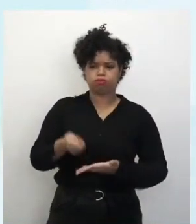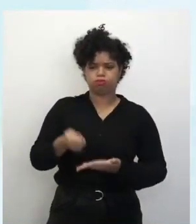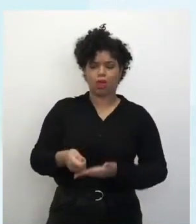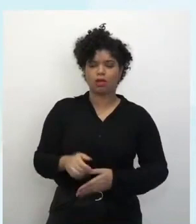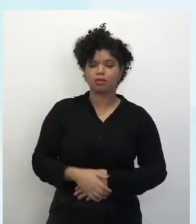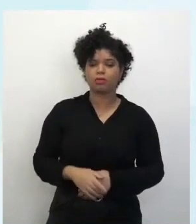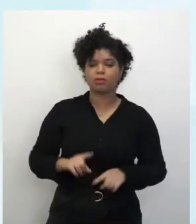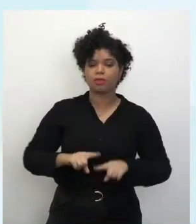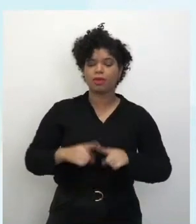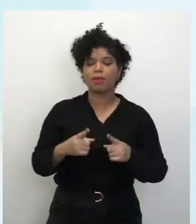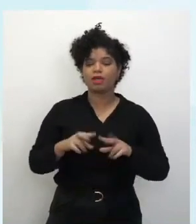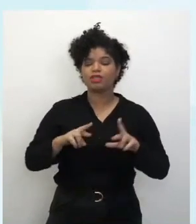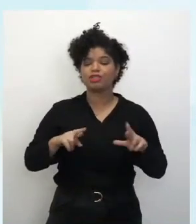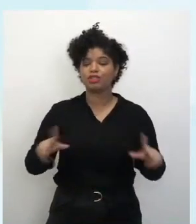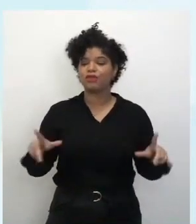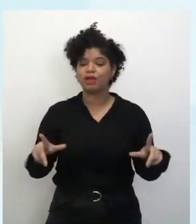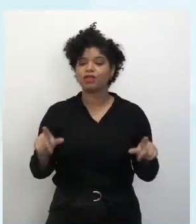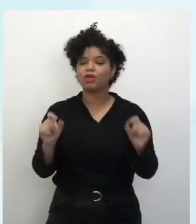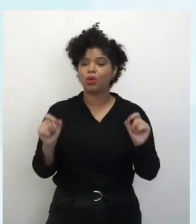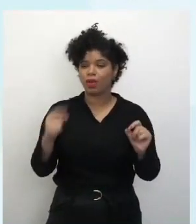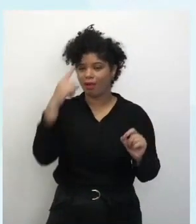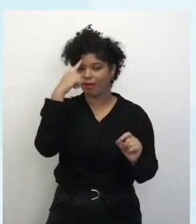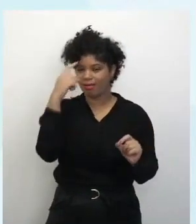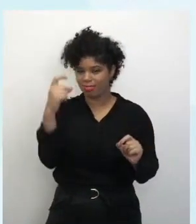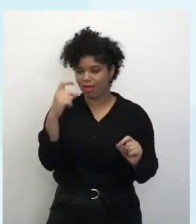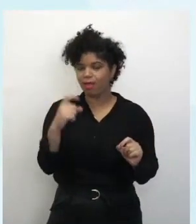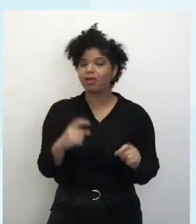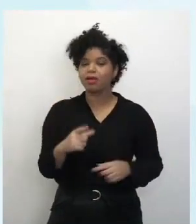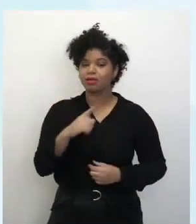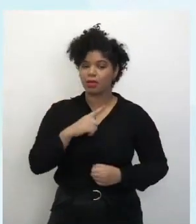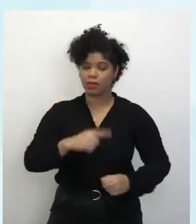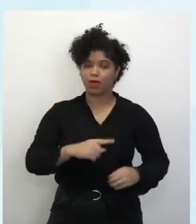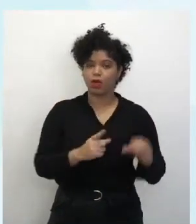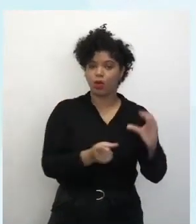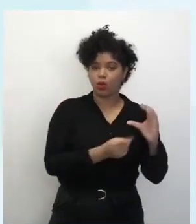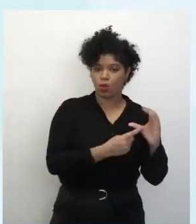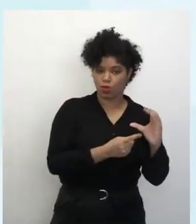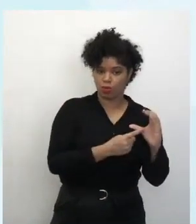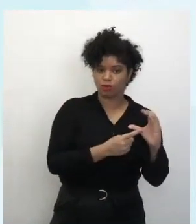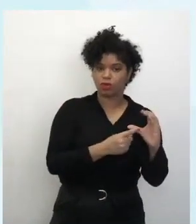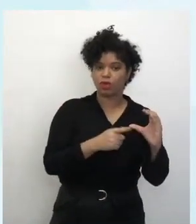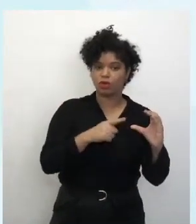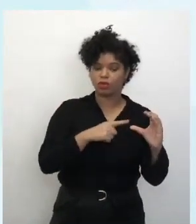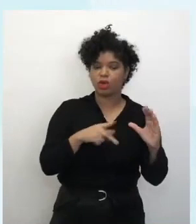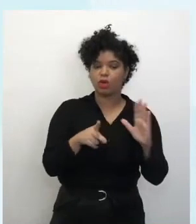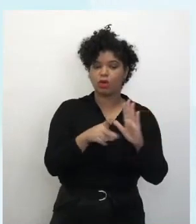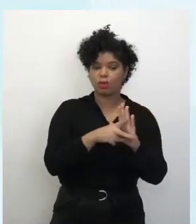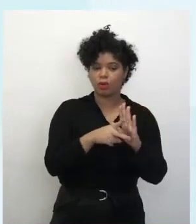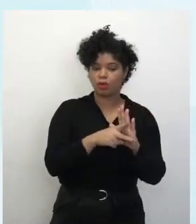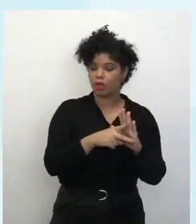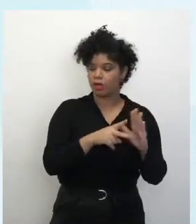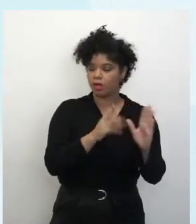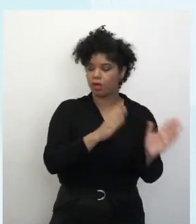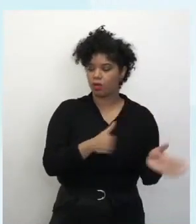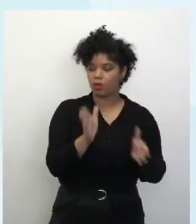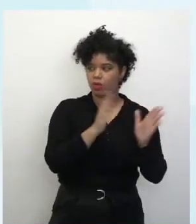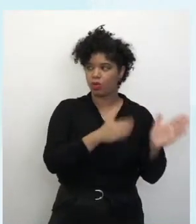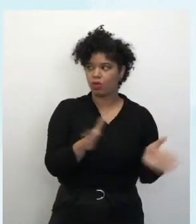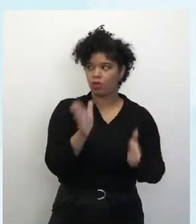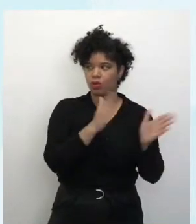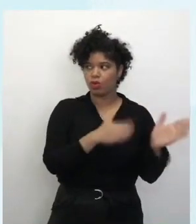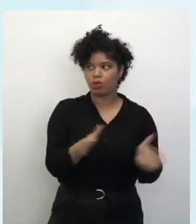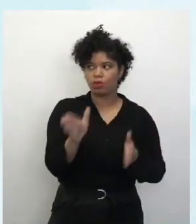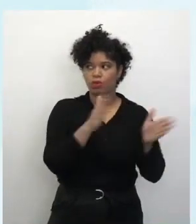de diferente entre essas duas ideologias é que no comunismo havia estatização dos meios de produção e